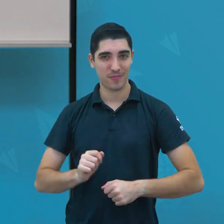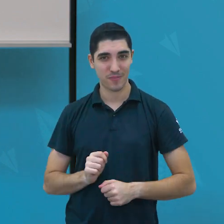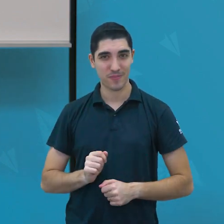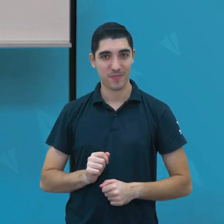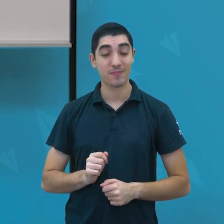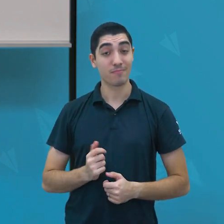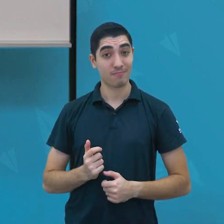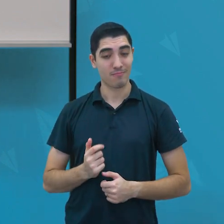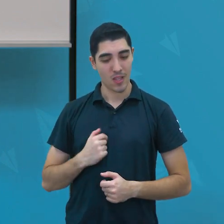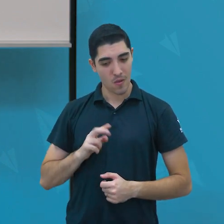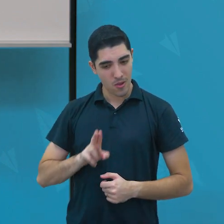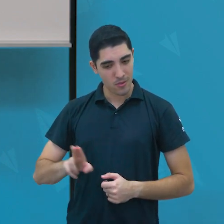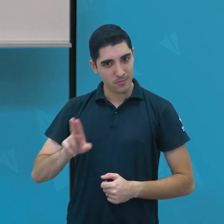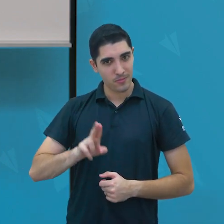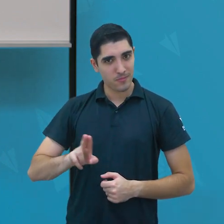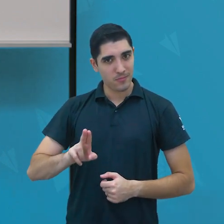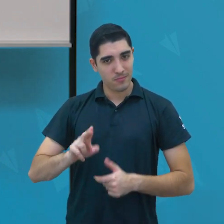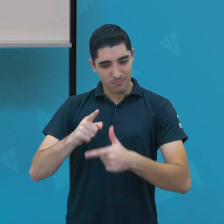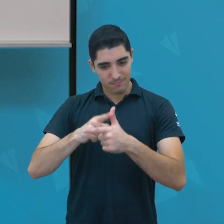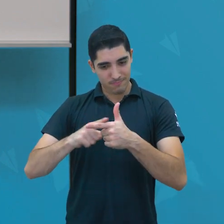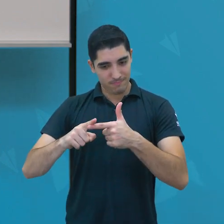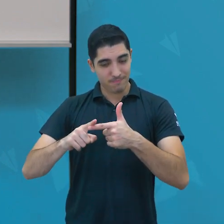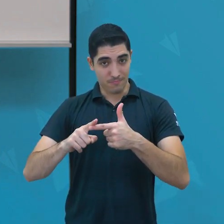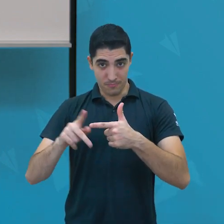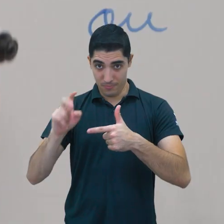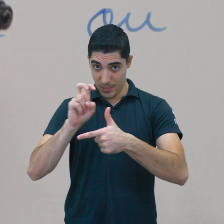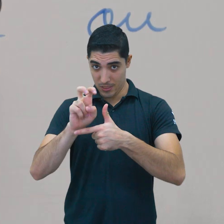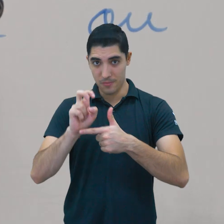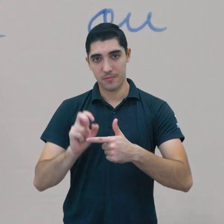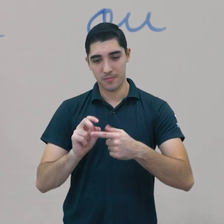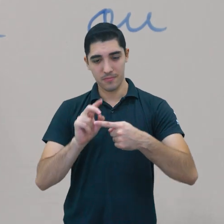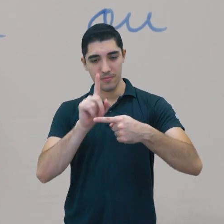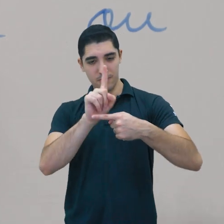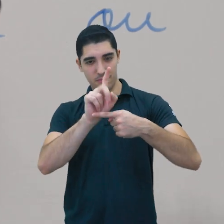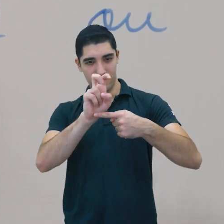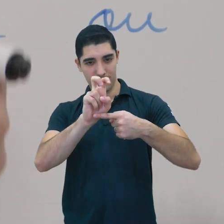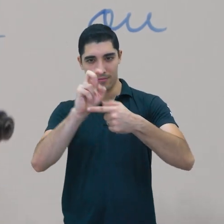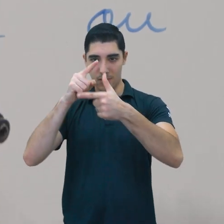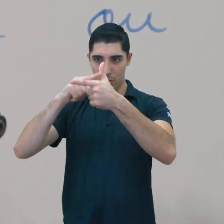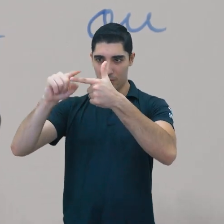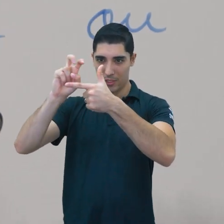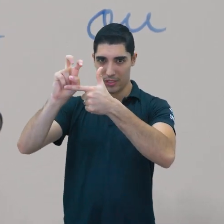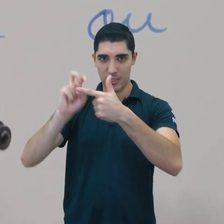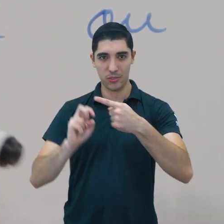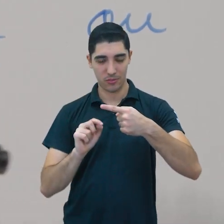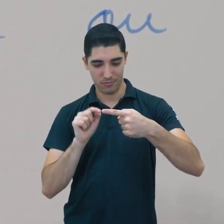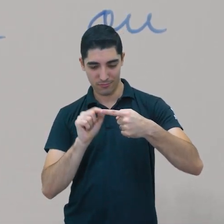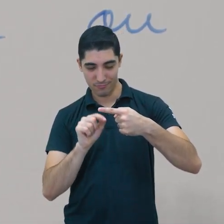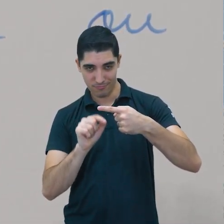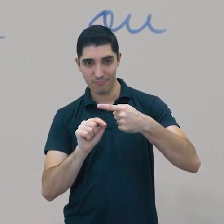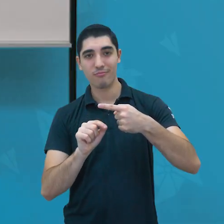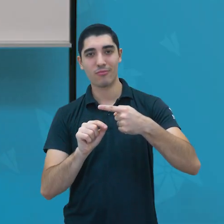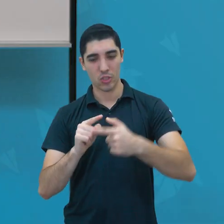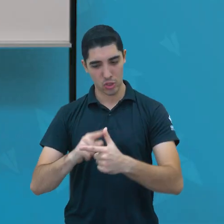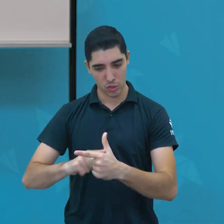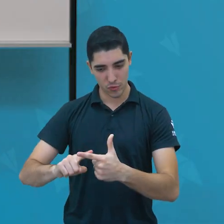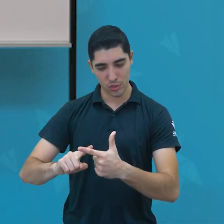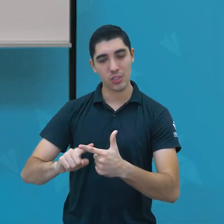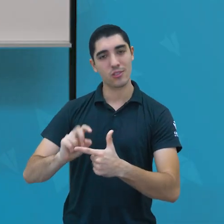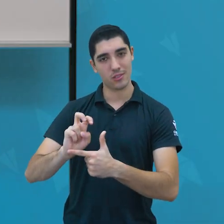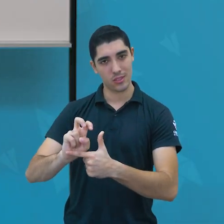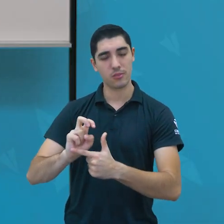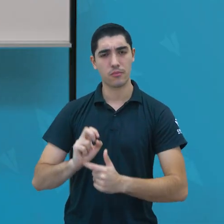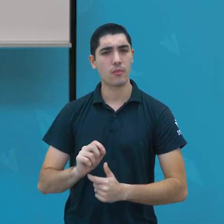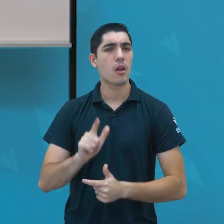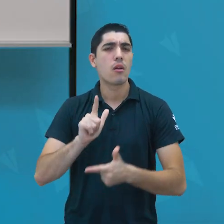5. Vou utilizar aqui então a divisão por 5, ó, em cima e embaixo, tá?